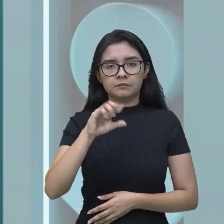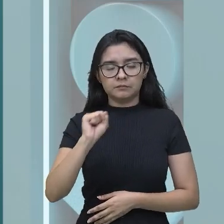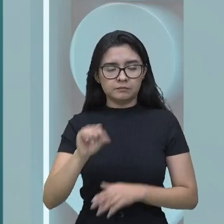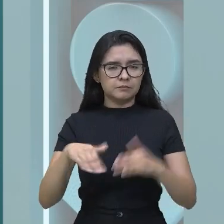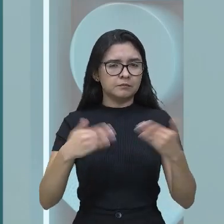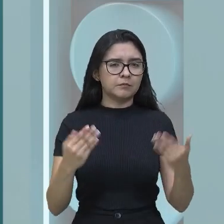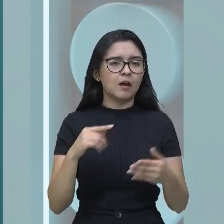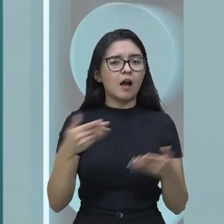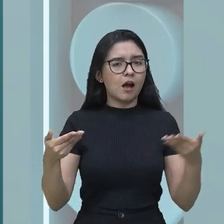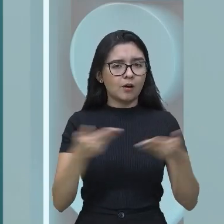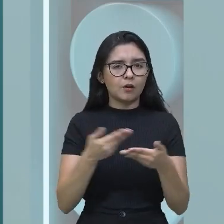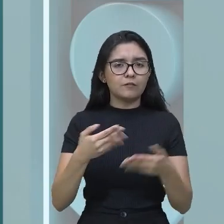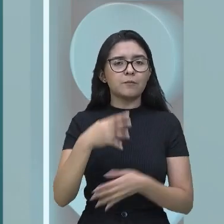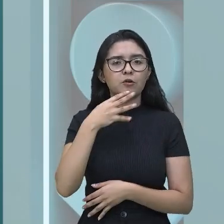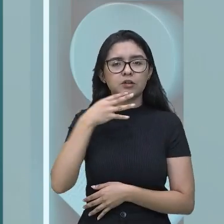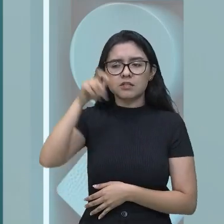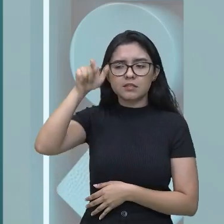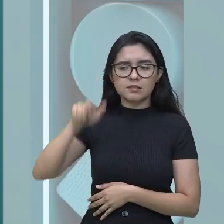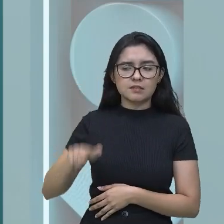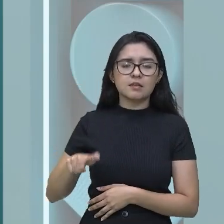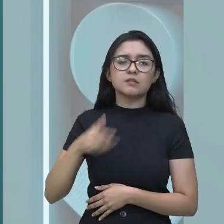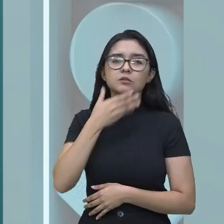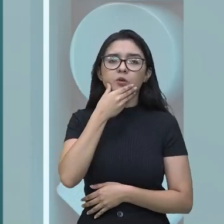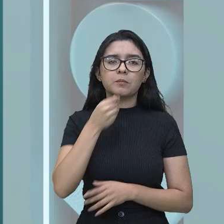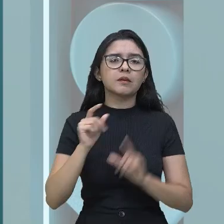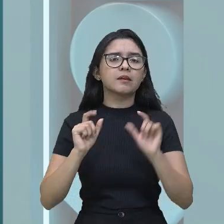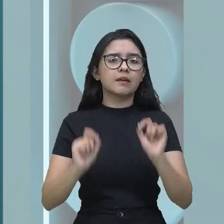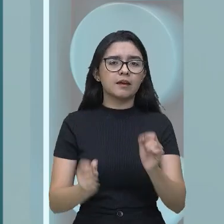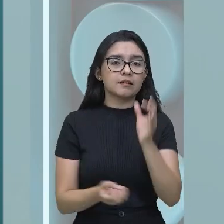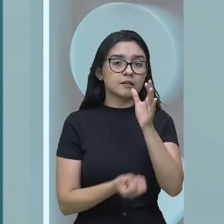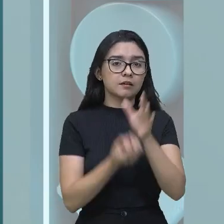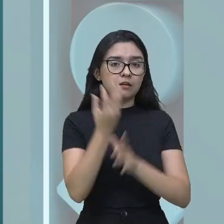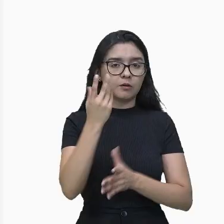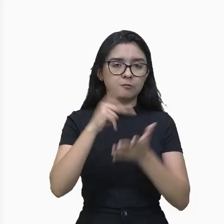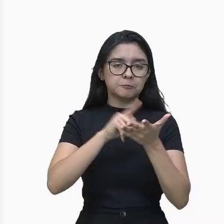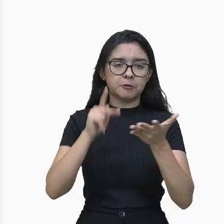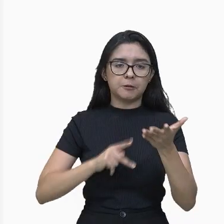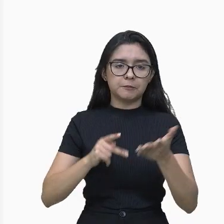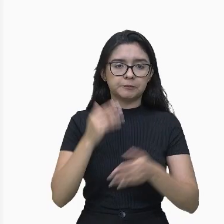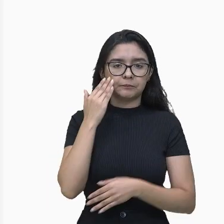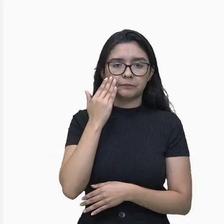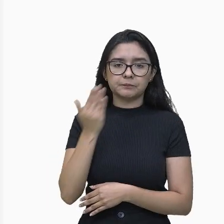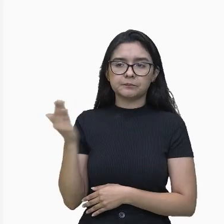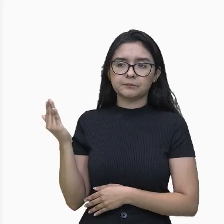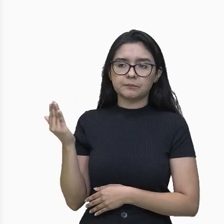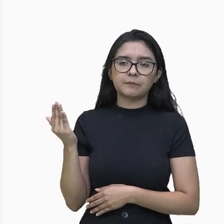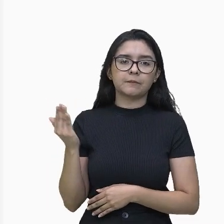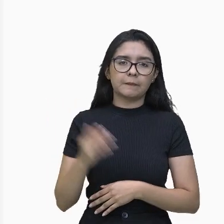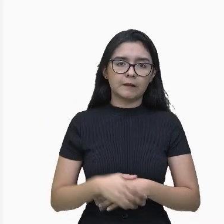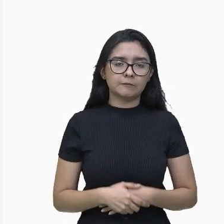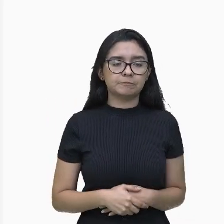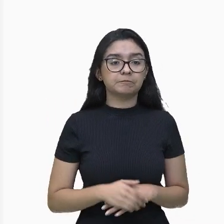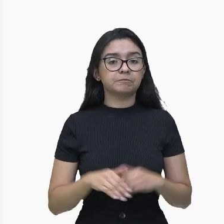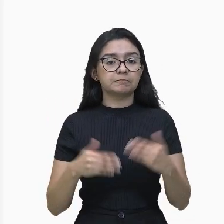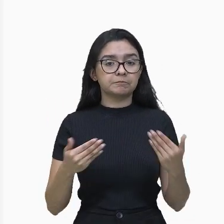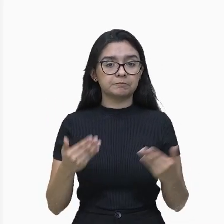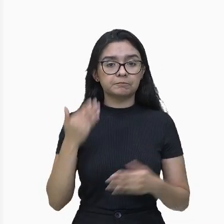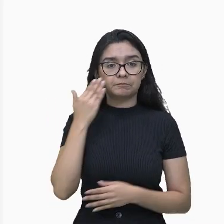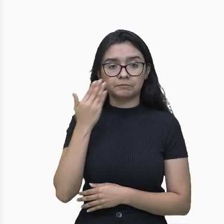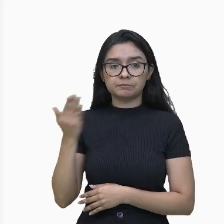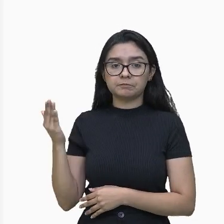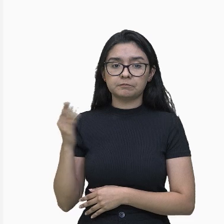conhecer o autor quem escreveu esse texto Então colocando o nosso texto aí para vocês olha só Vinícius de